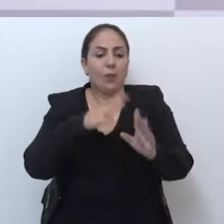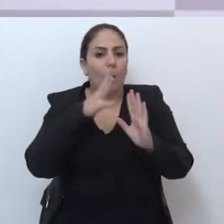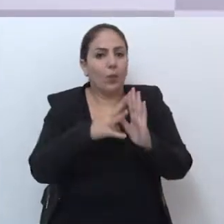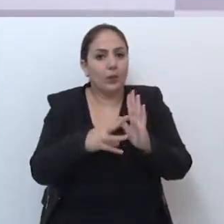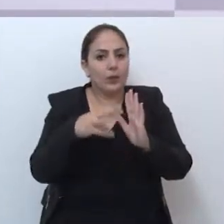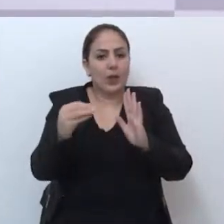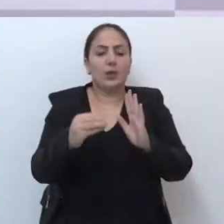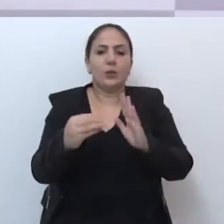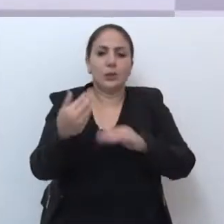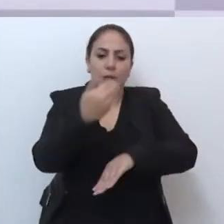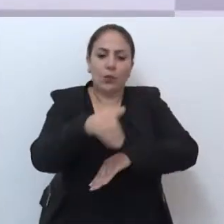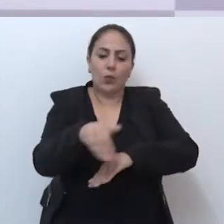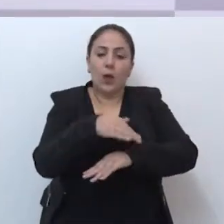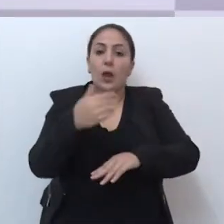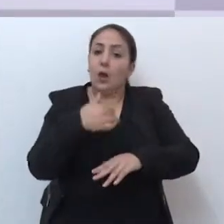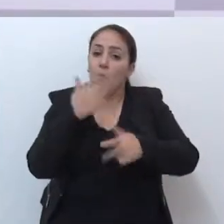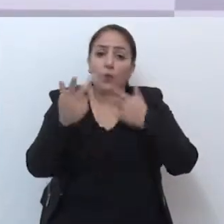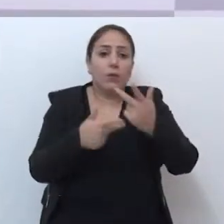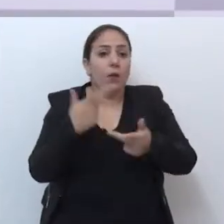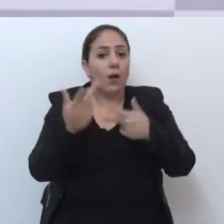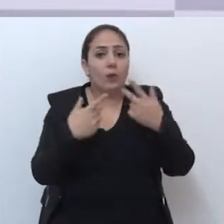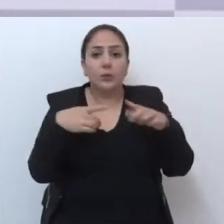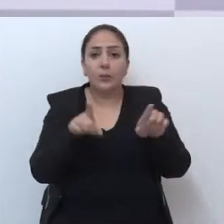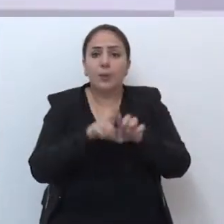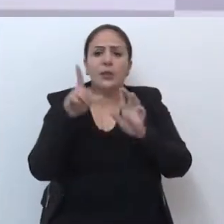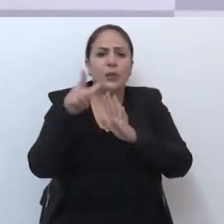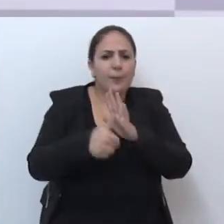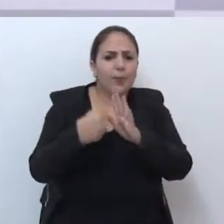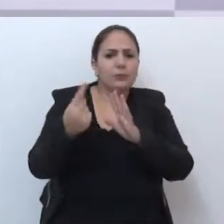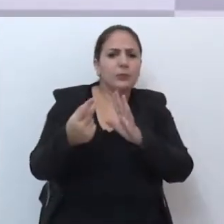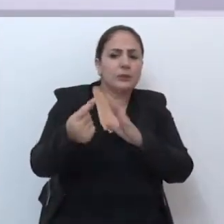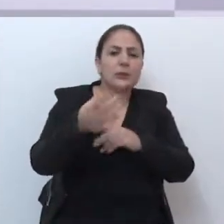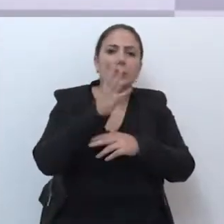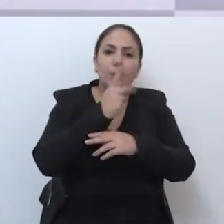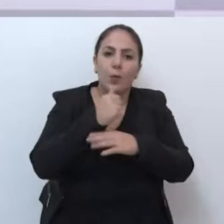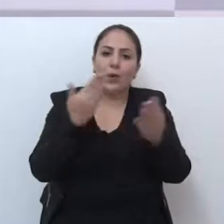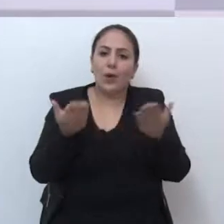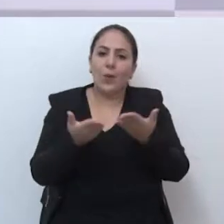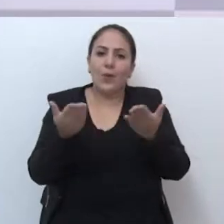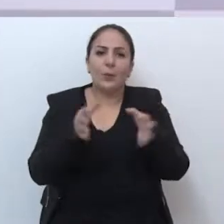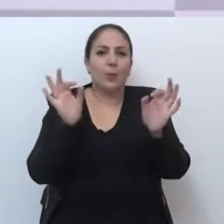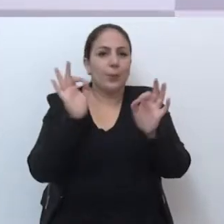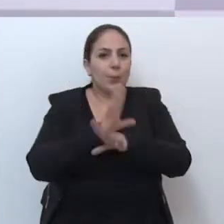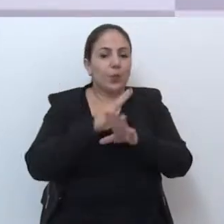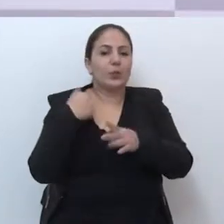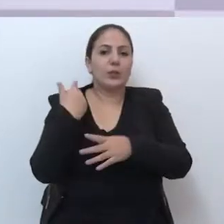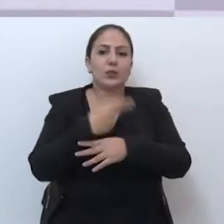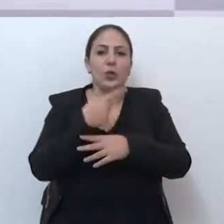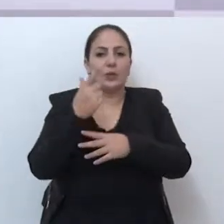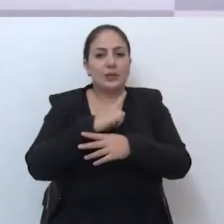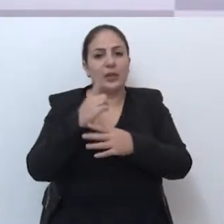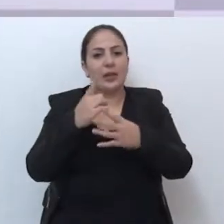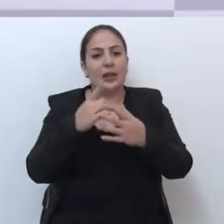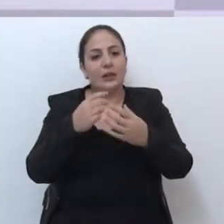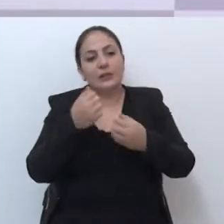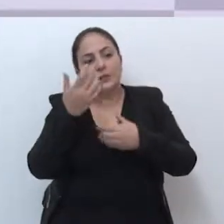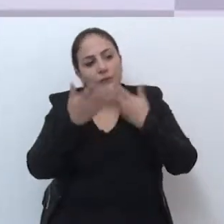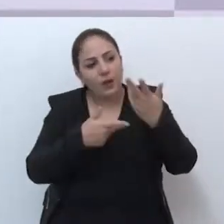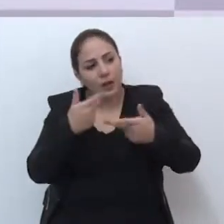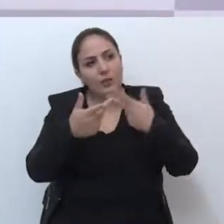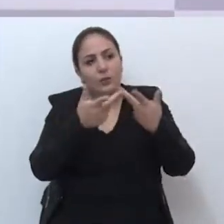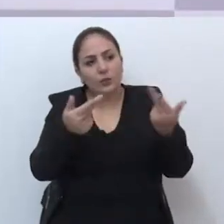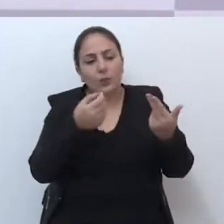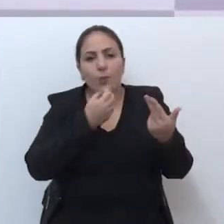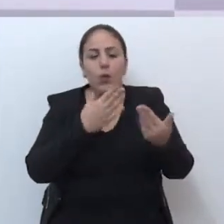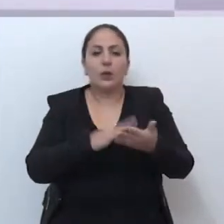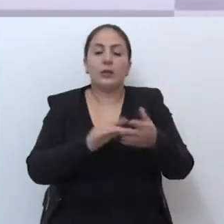um exemplar de rua lá, eu tenho elogiado agora, depois de tanta demora, pelo menos agora, terminaram, então a gente vem com os elogios e